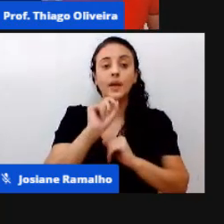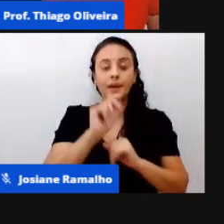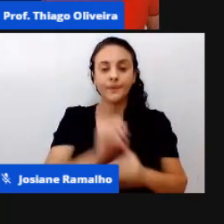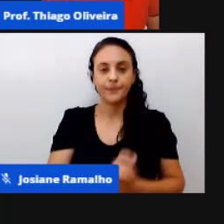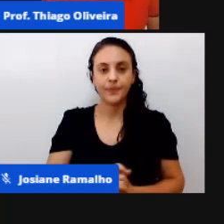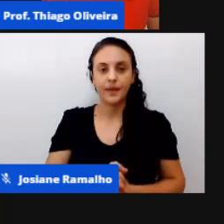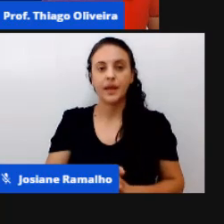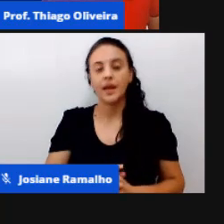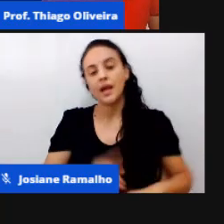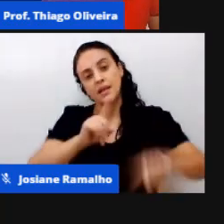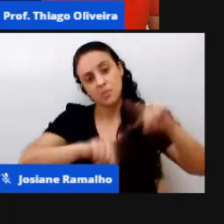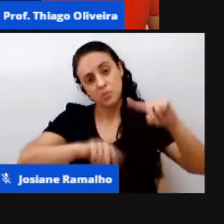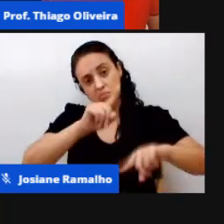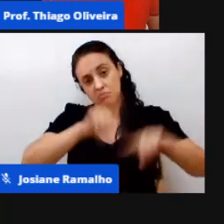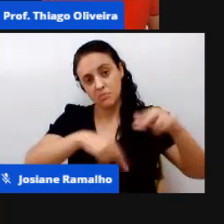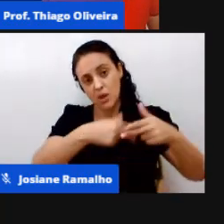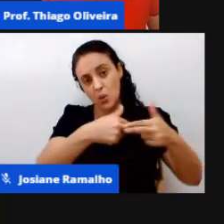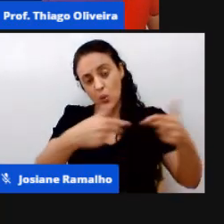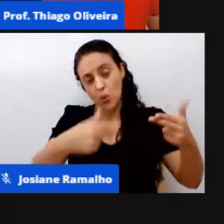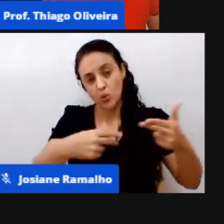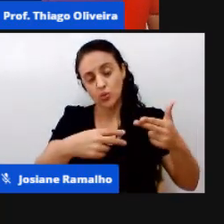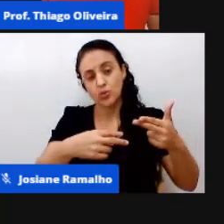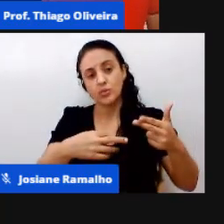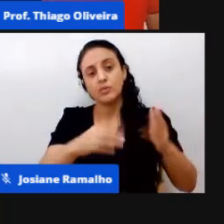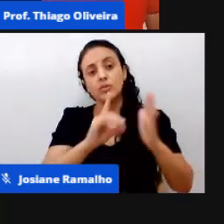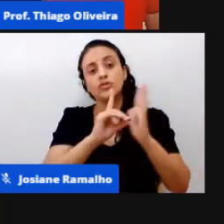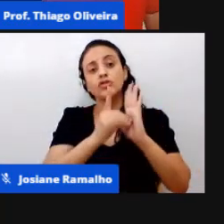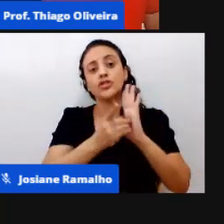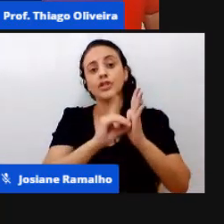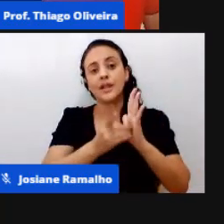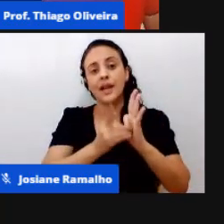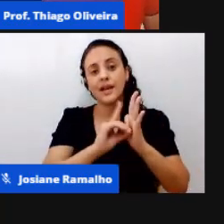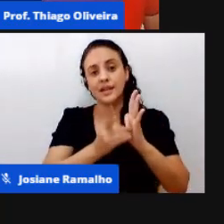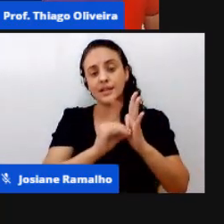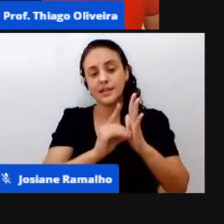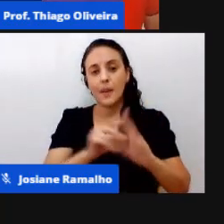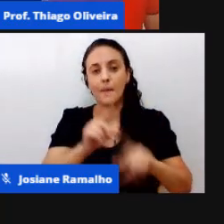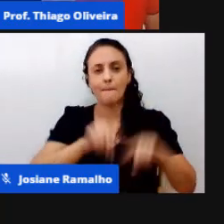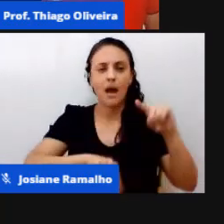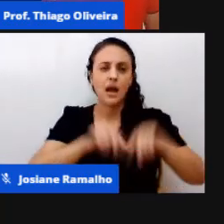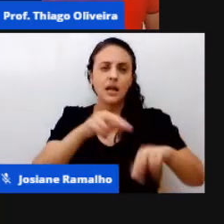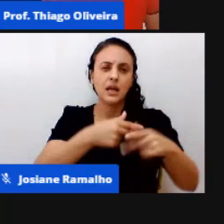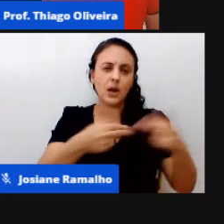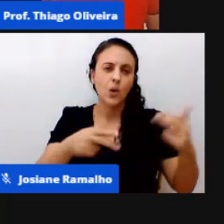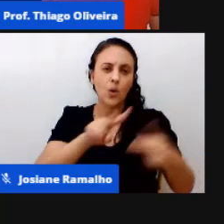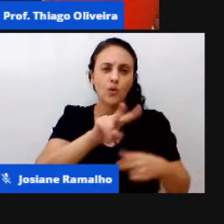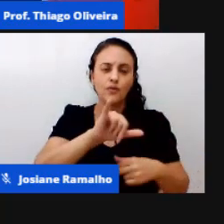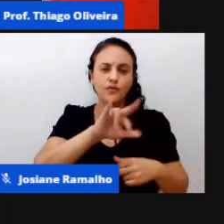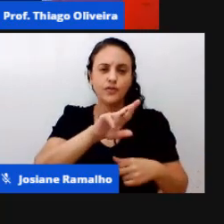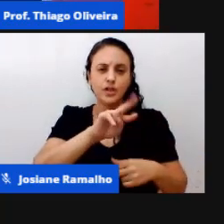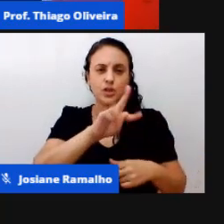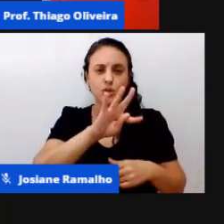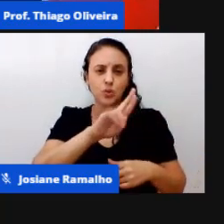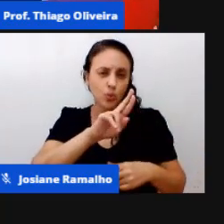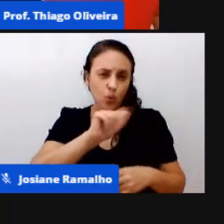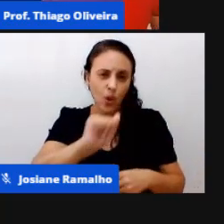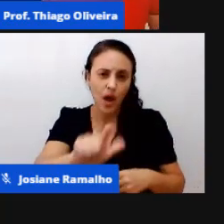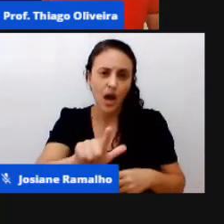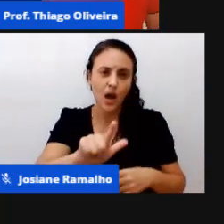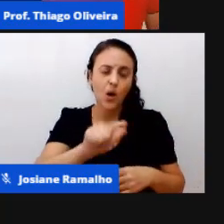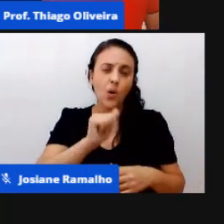de recursos, né, digitais, né? Um material virtual, uma videoaula produzida pelo